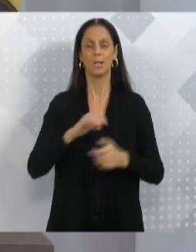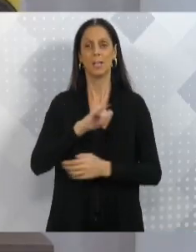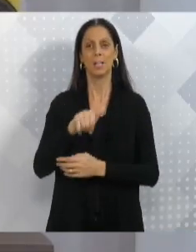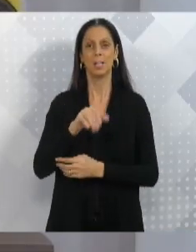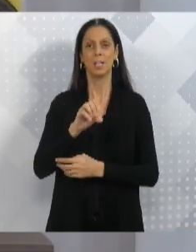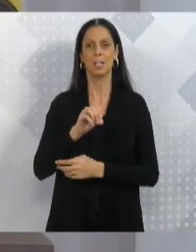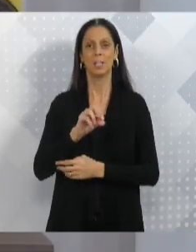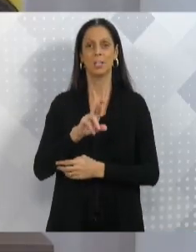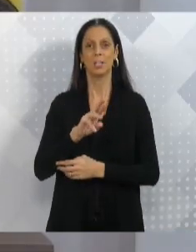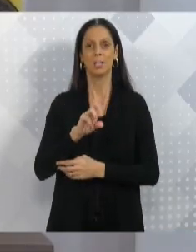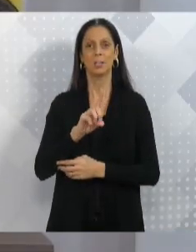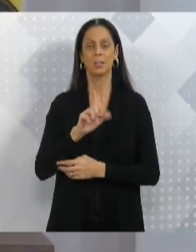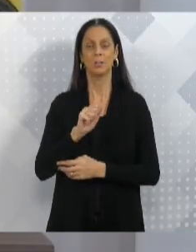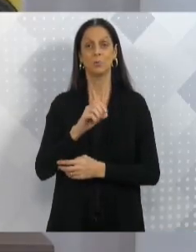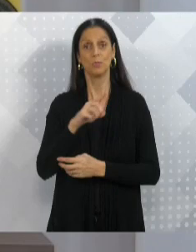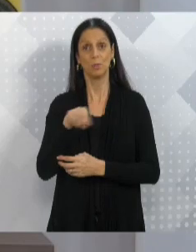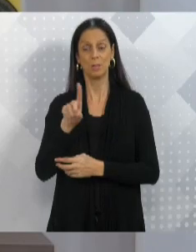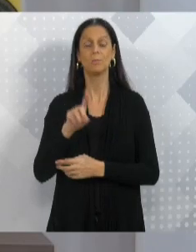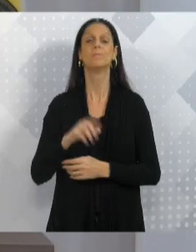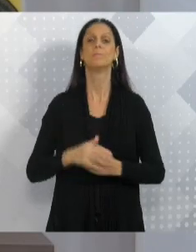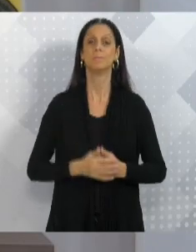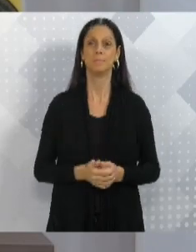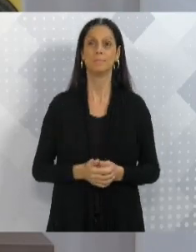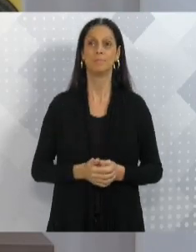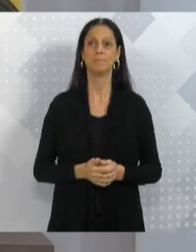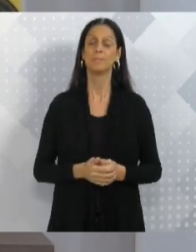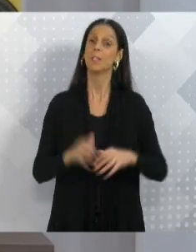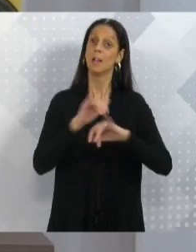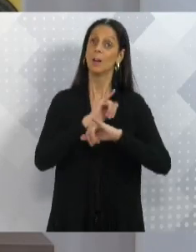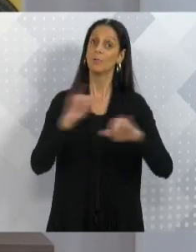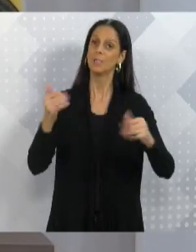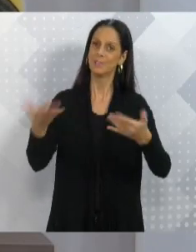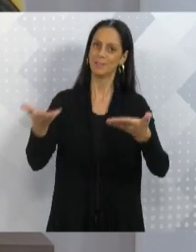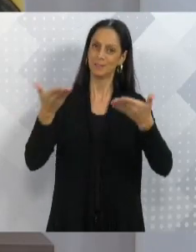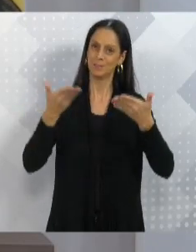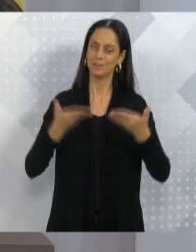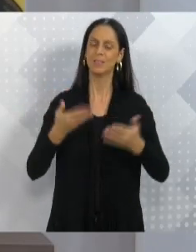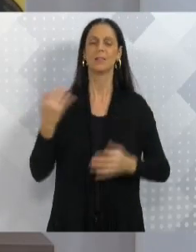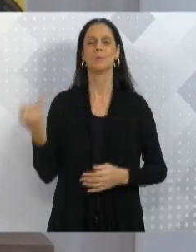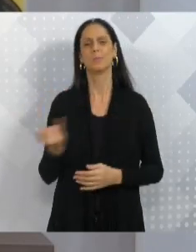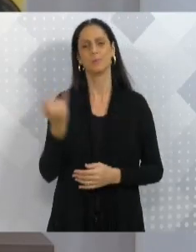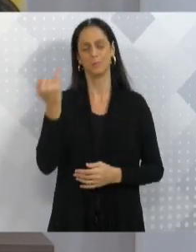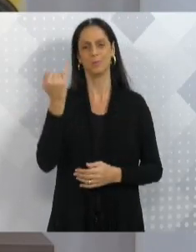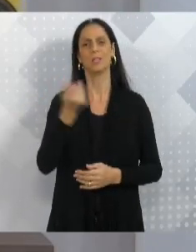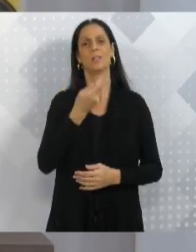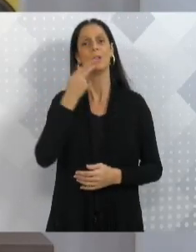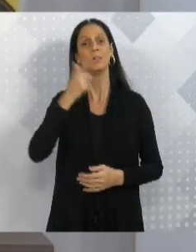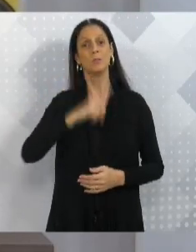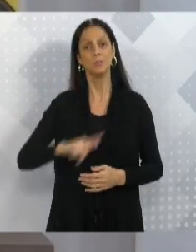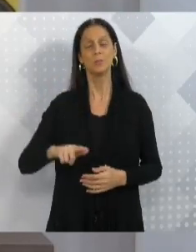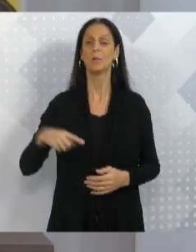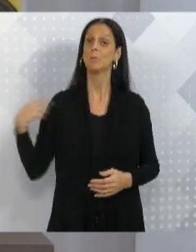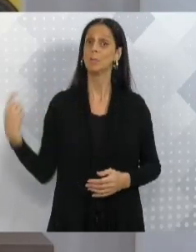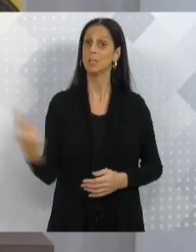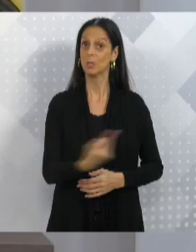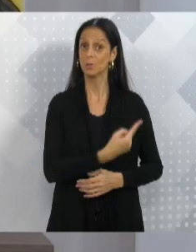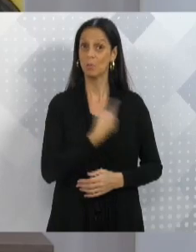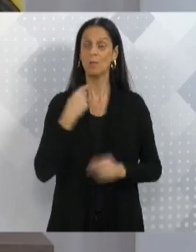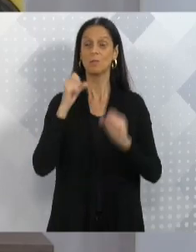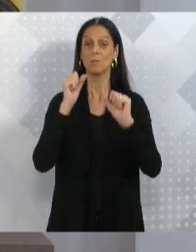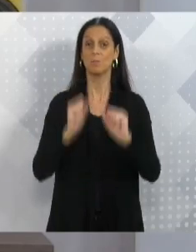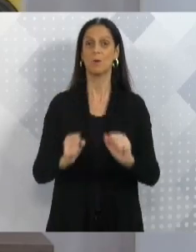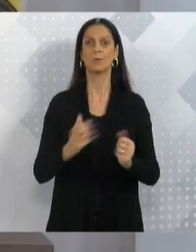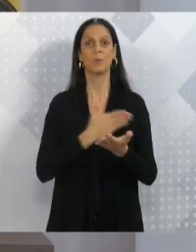não tem, né, não está ali o post, mas fica aqui de público o convite, é importante, né, e repito, que a gente possa começar